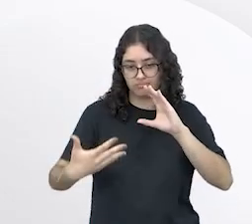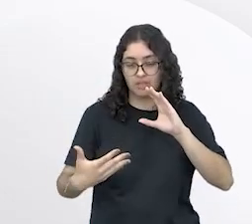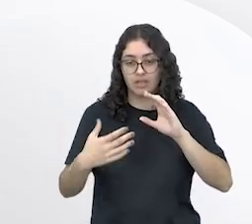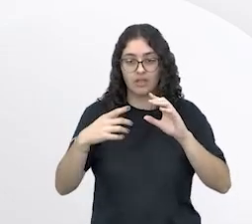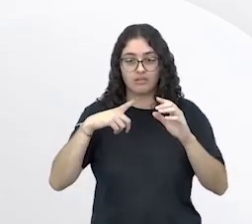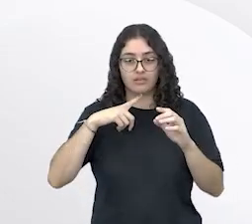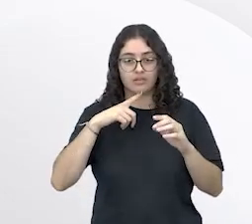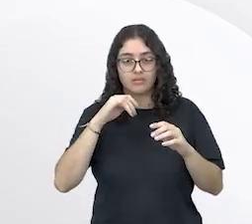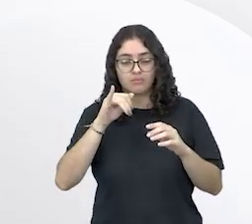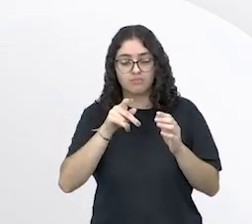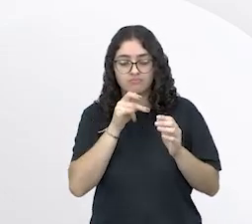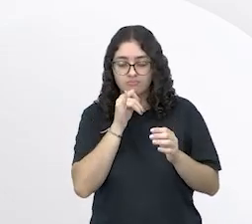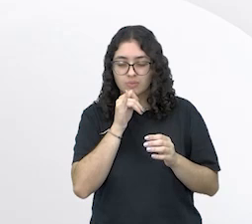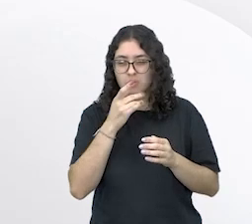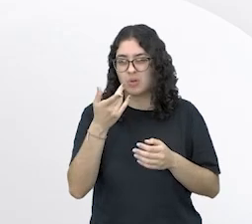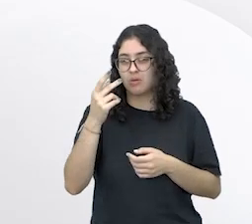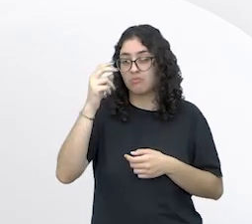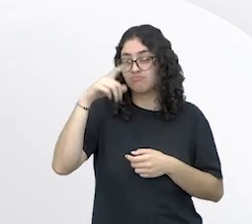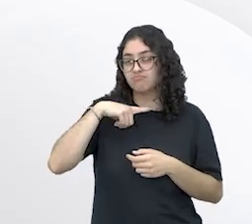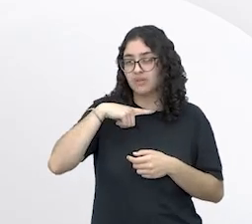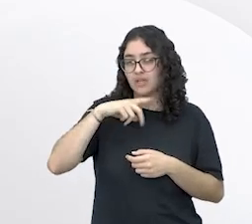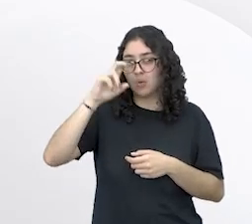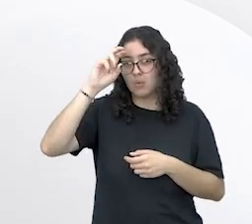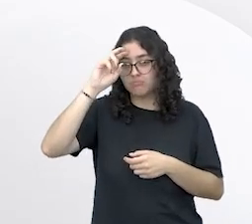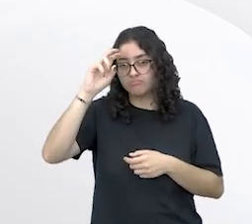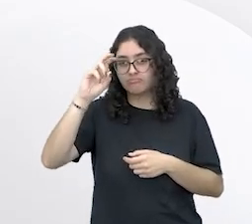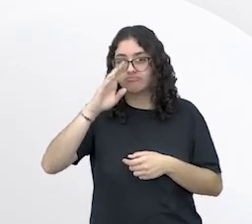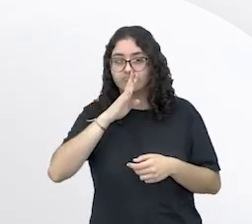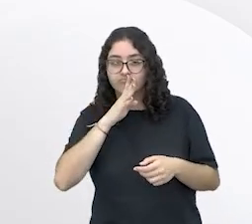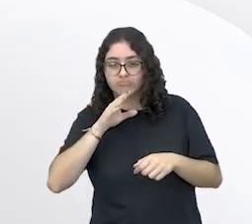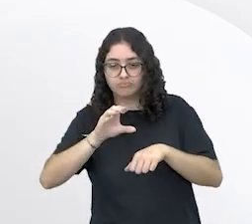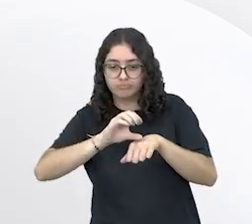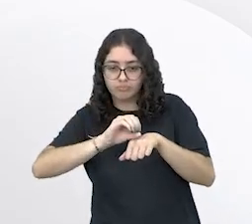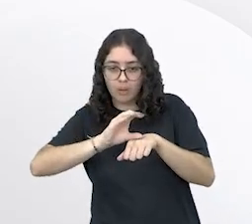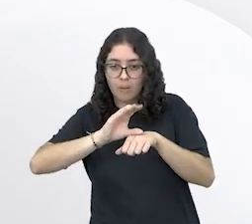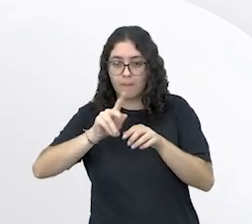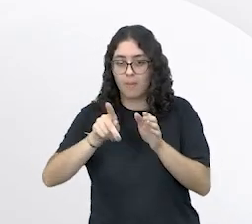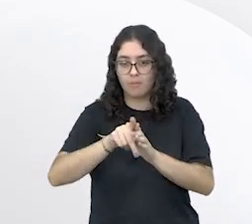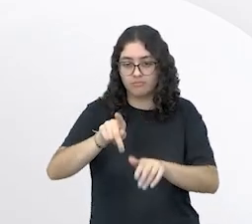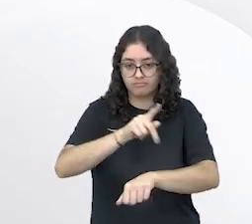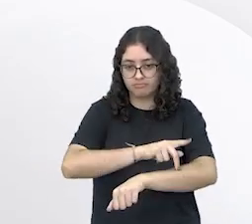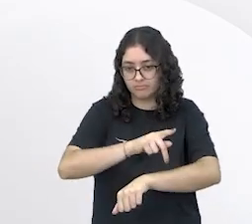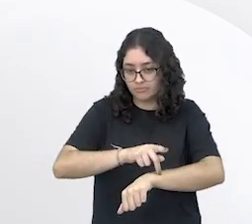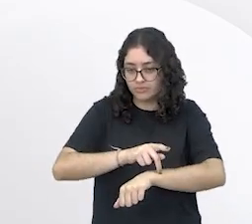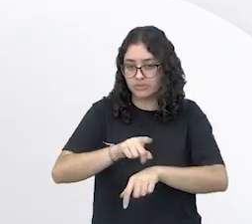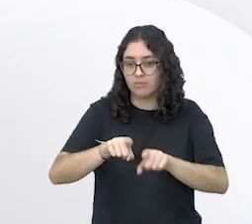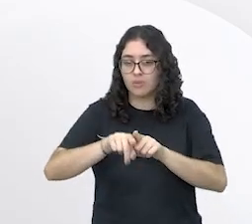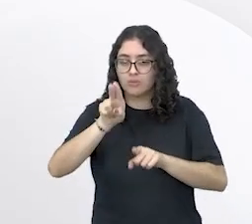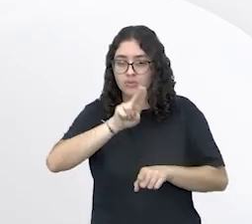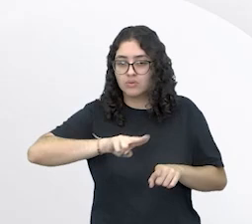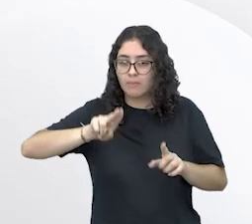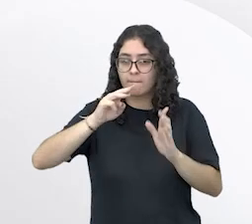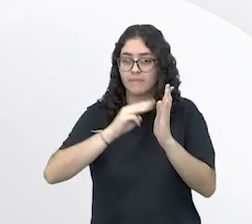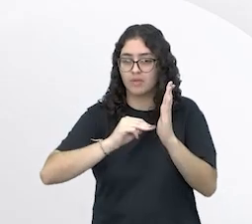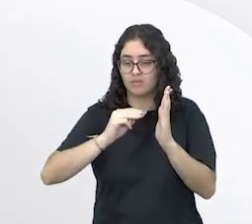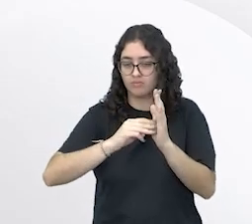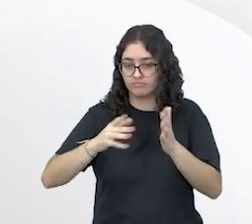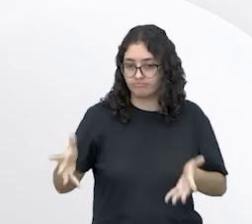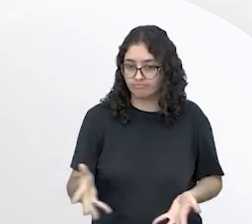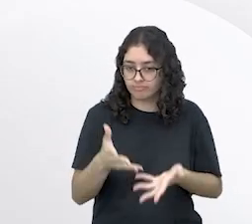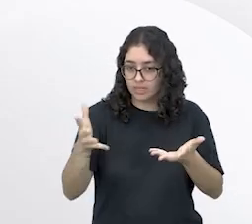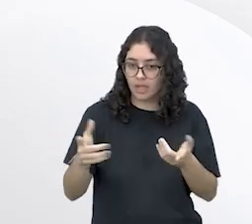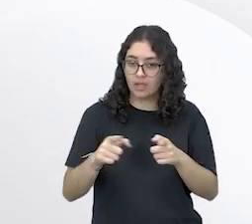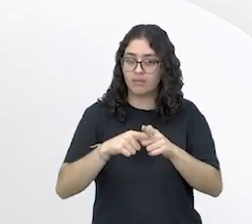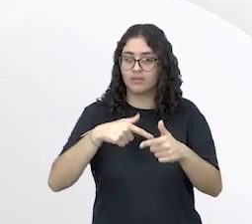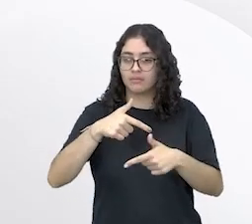do conhecimento pedagógico, né, do conteúdo, uso de metodologias ativas de aprendizagem, trabalho